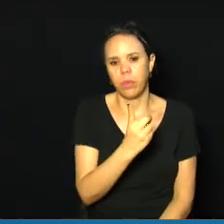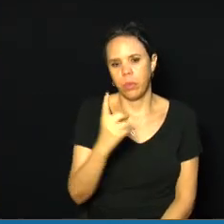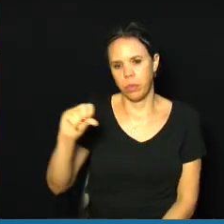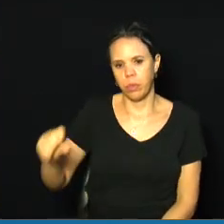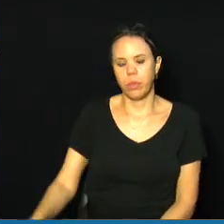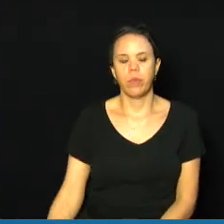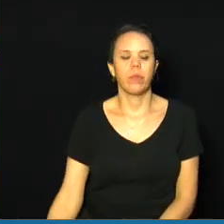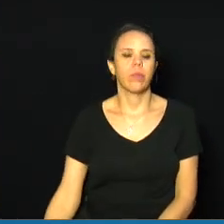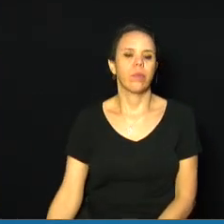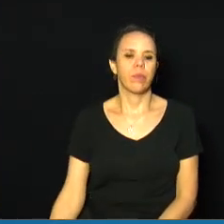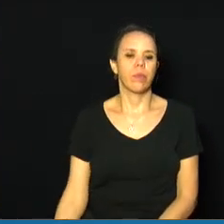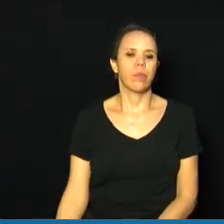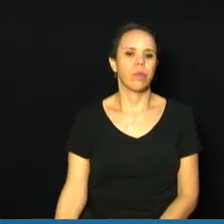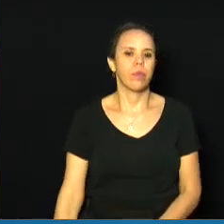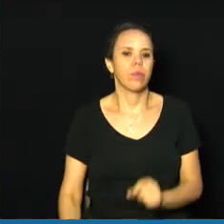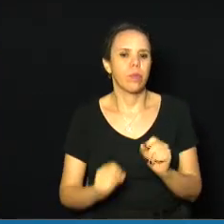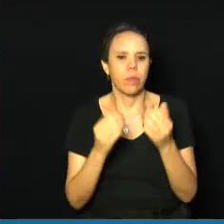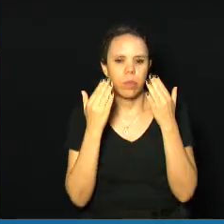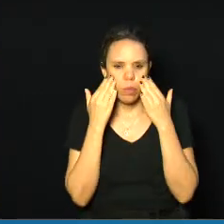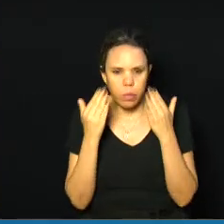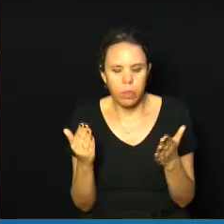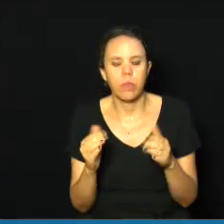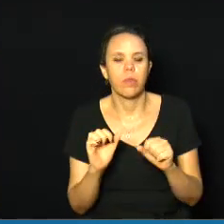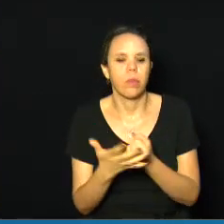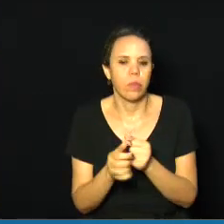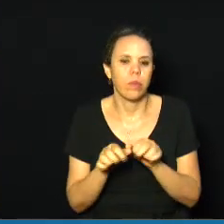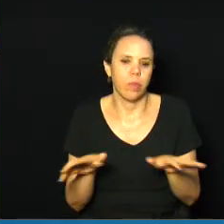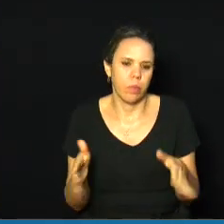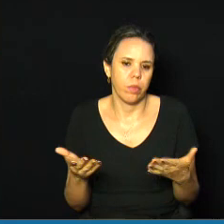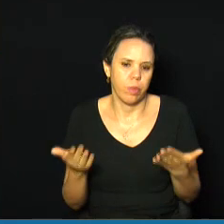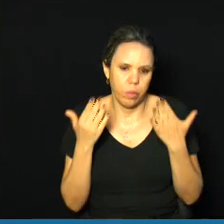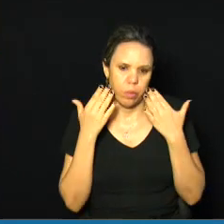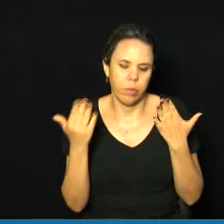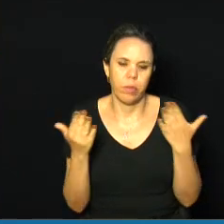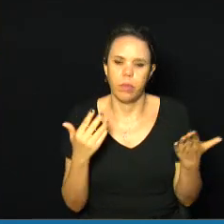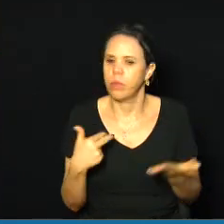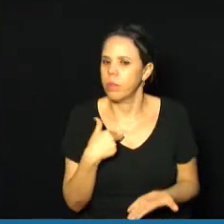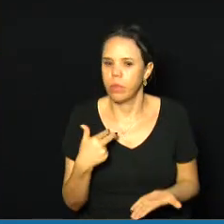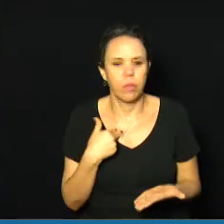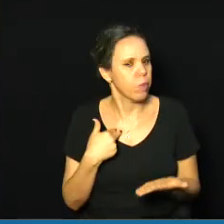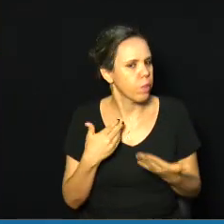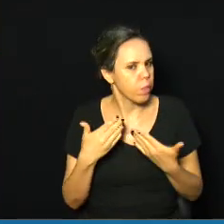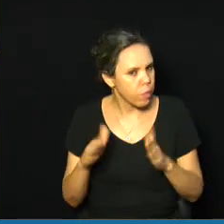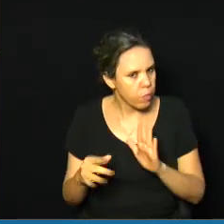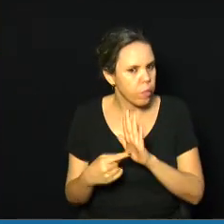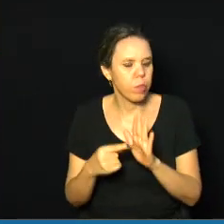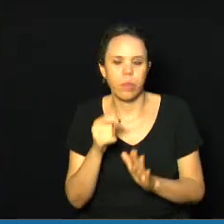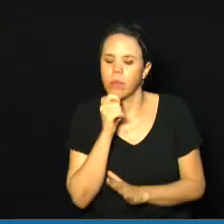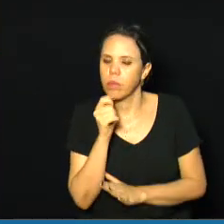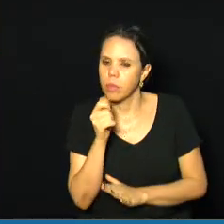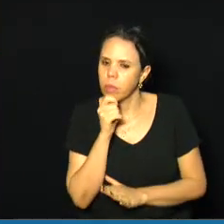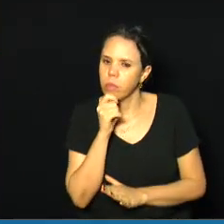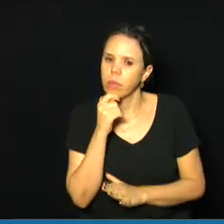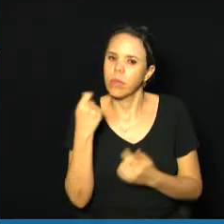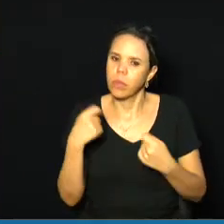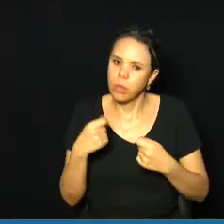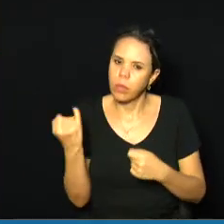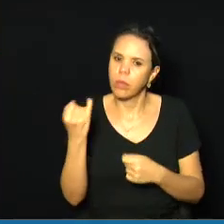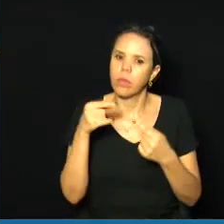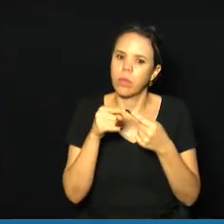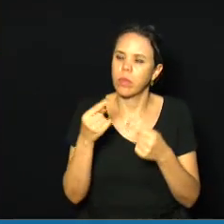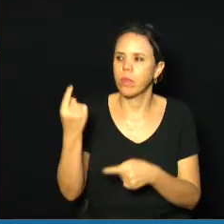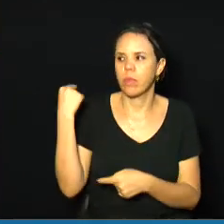2019 e que, diante da pandemia, né, não pôde ser apresentado como deveria ser